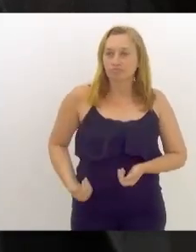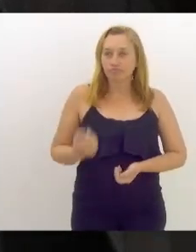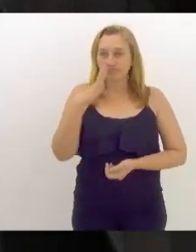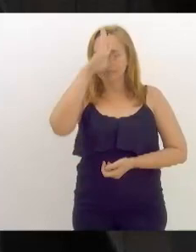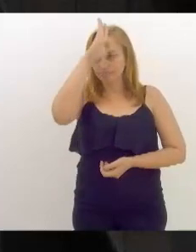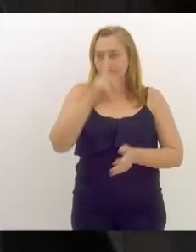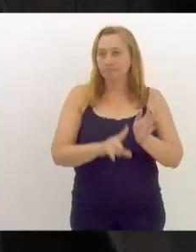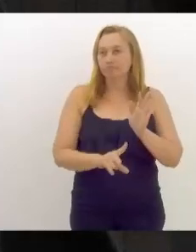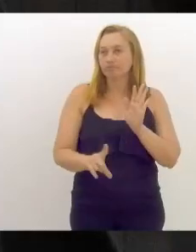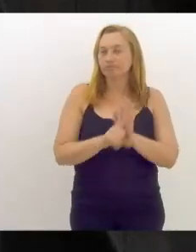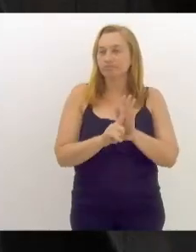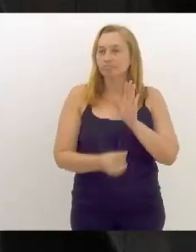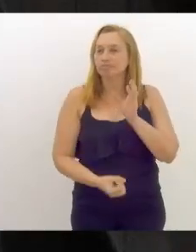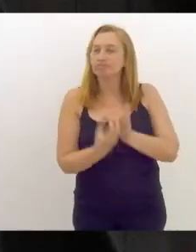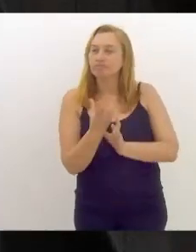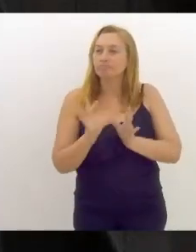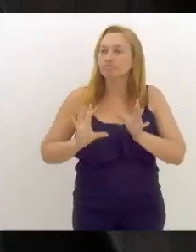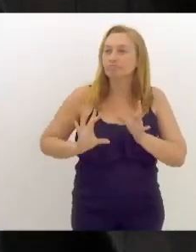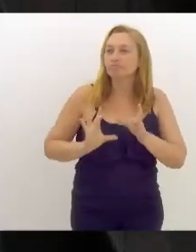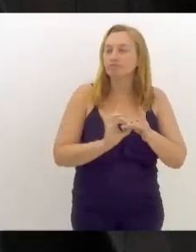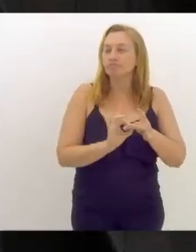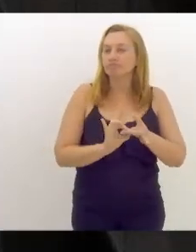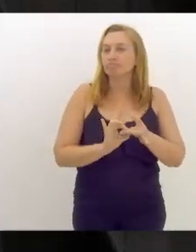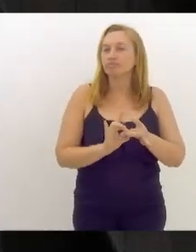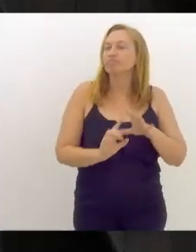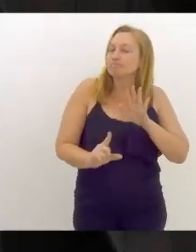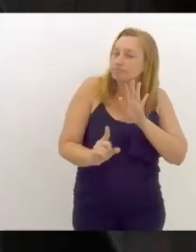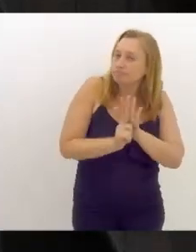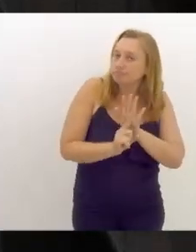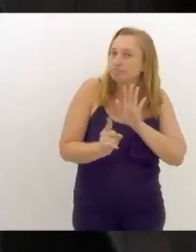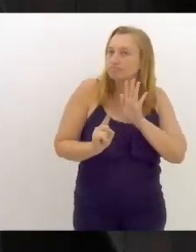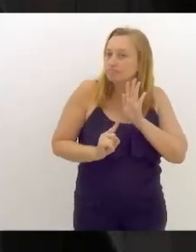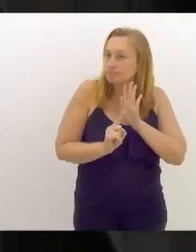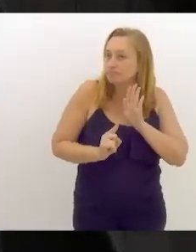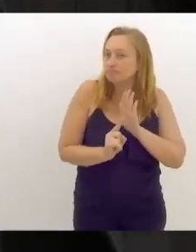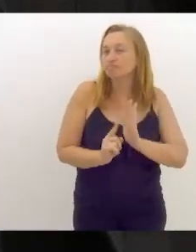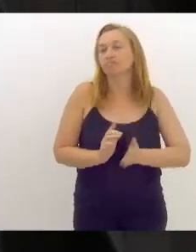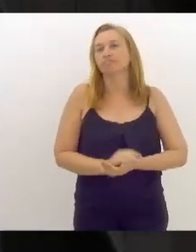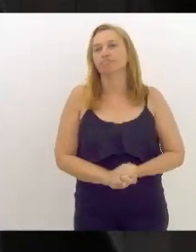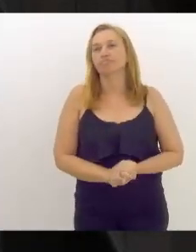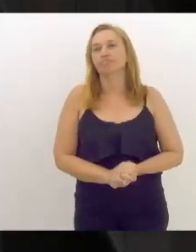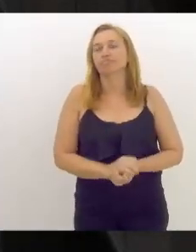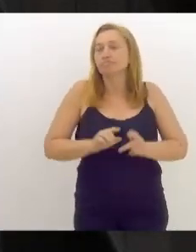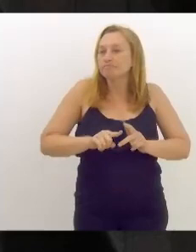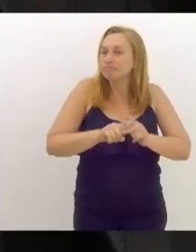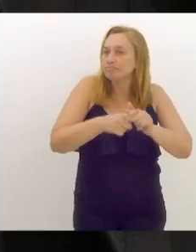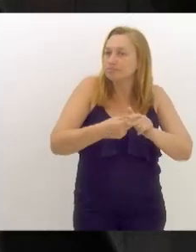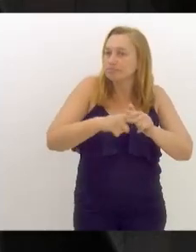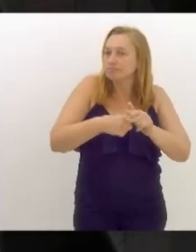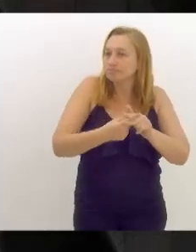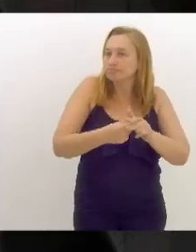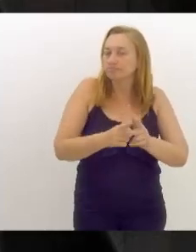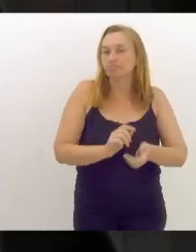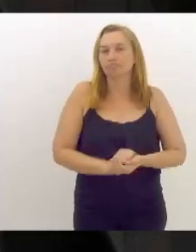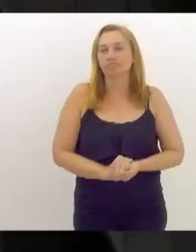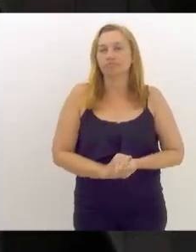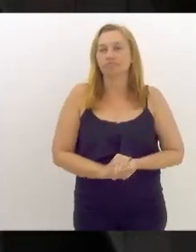essa lei complementar, e essa lei complementar foi regulamentada